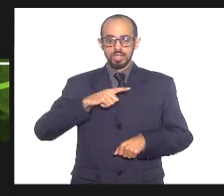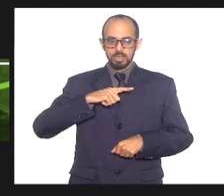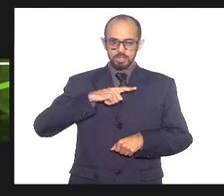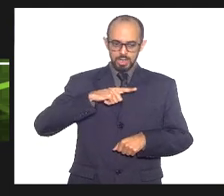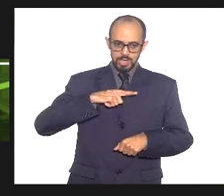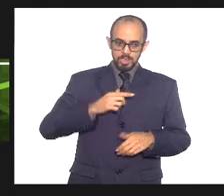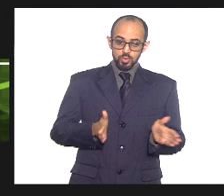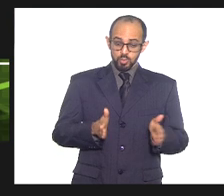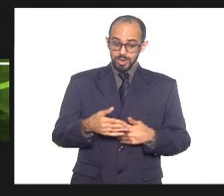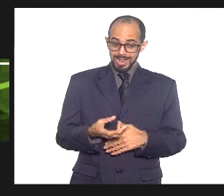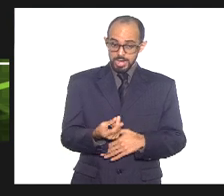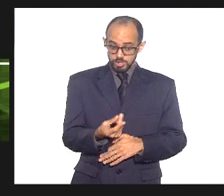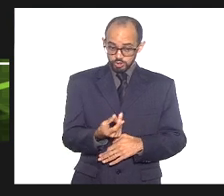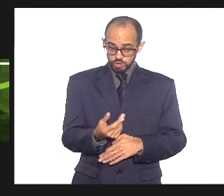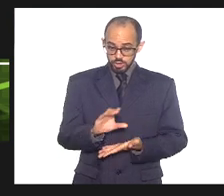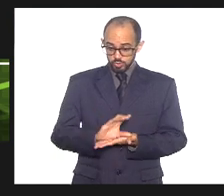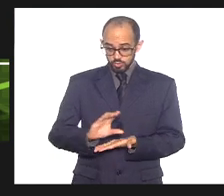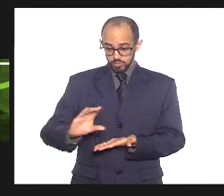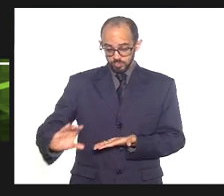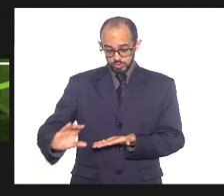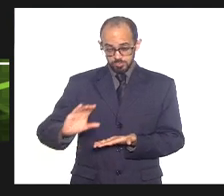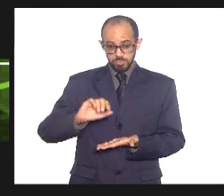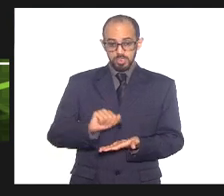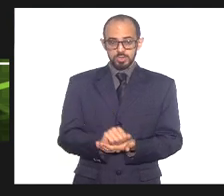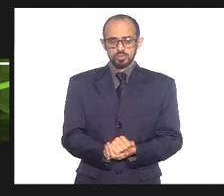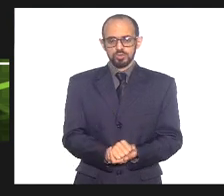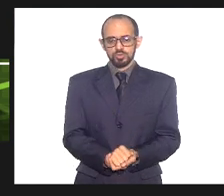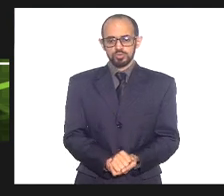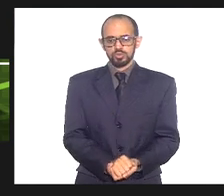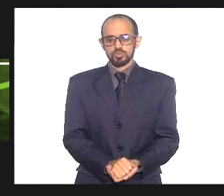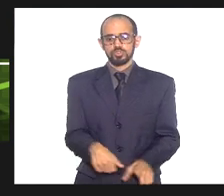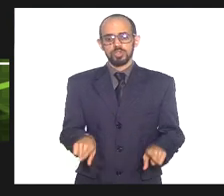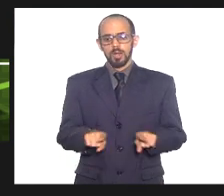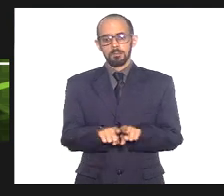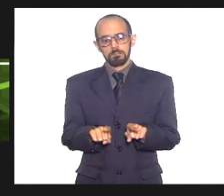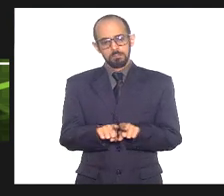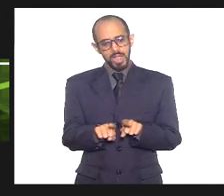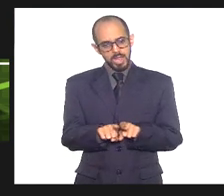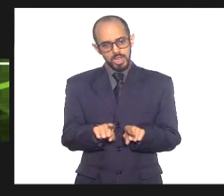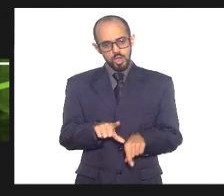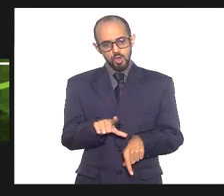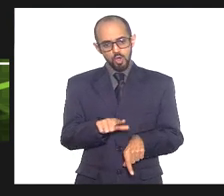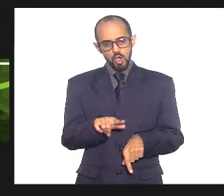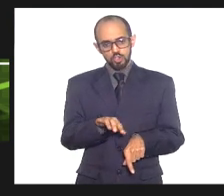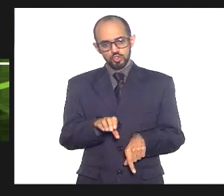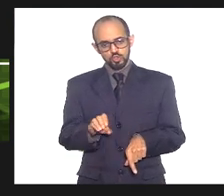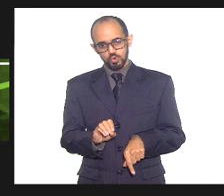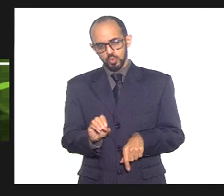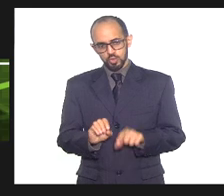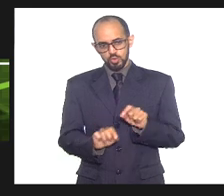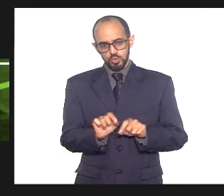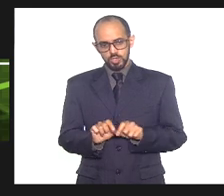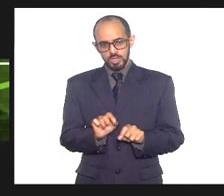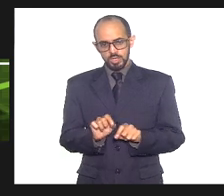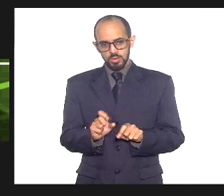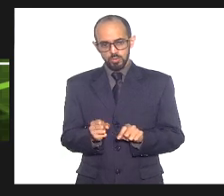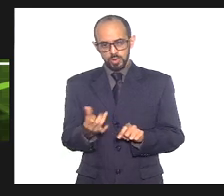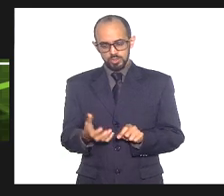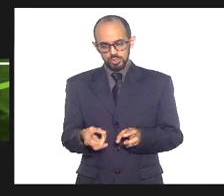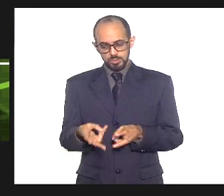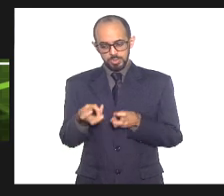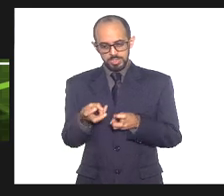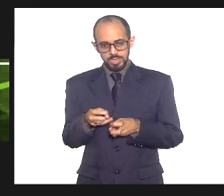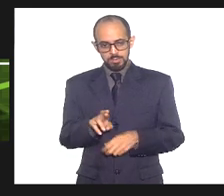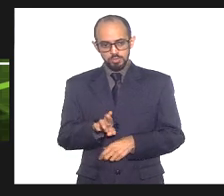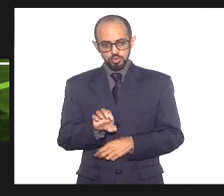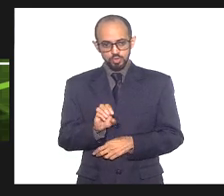caixa, nos investimentos, né? E é claro, quando a gente olha os